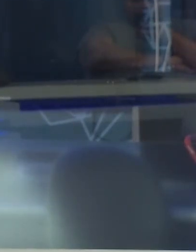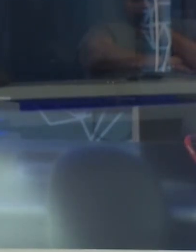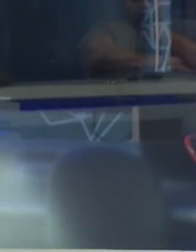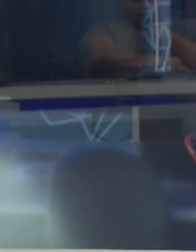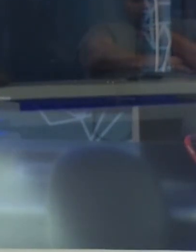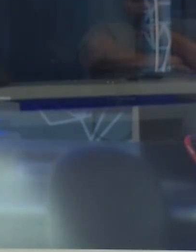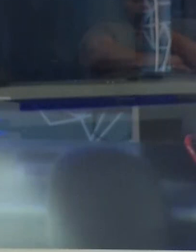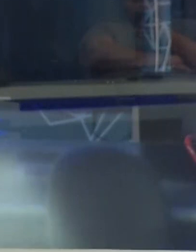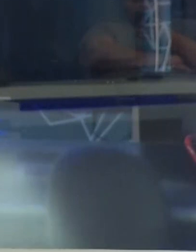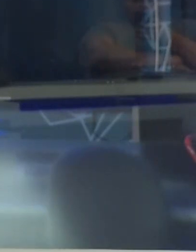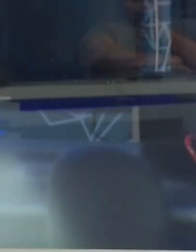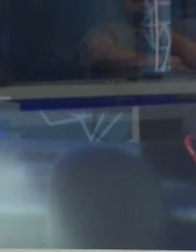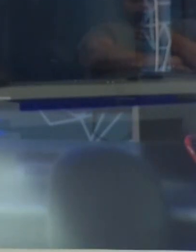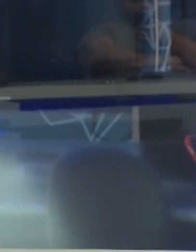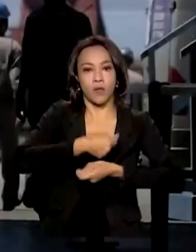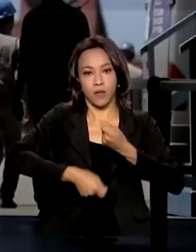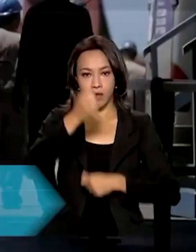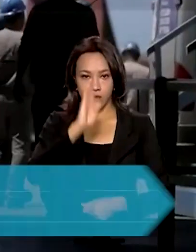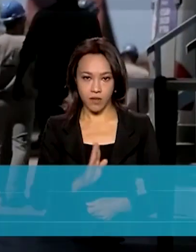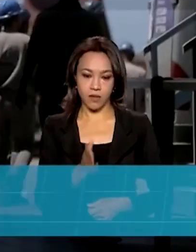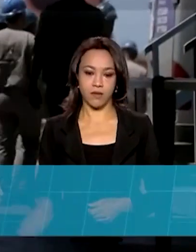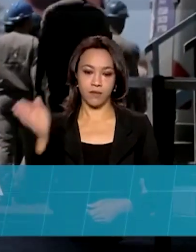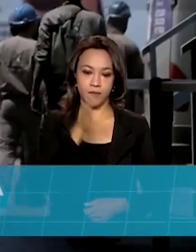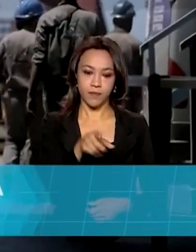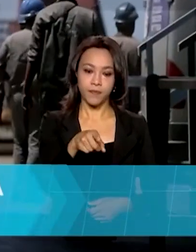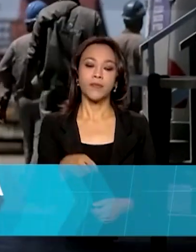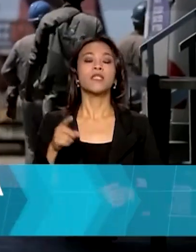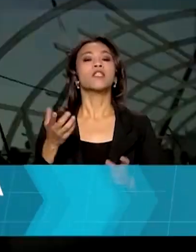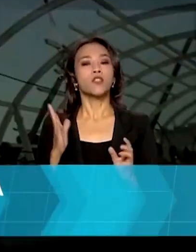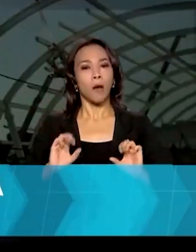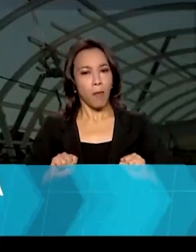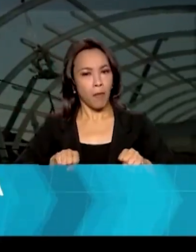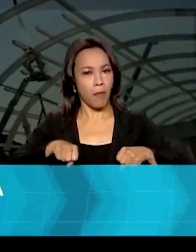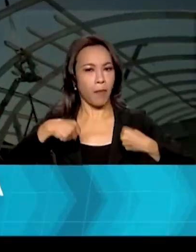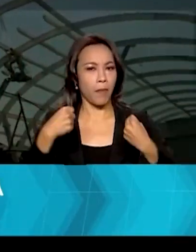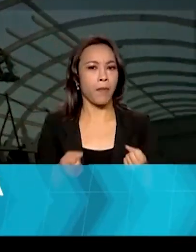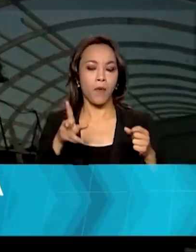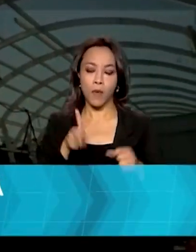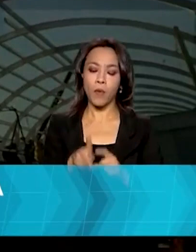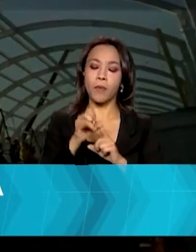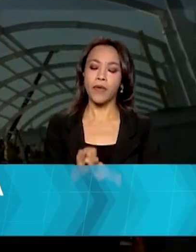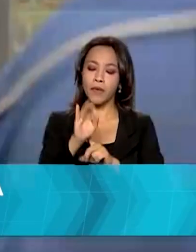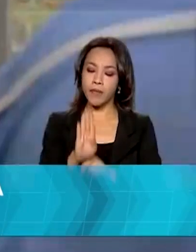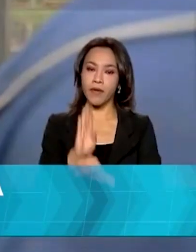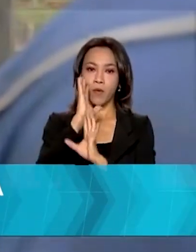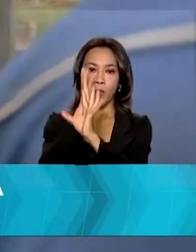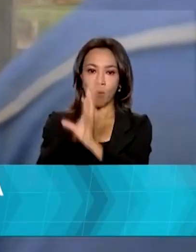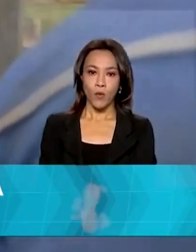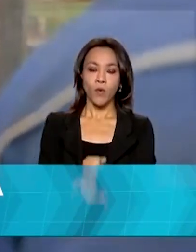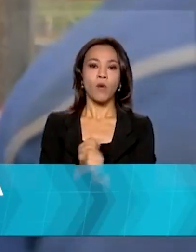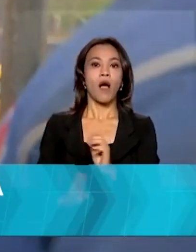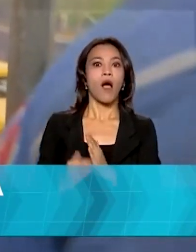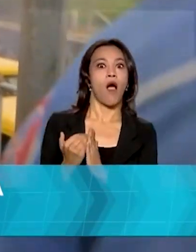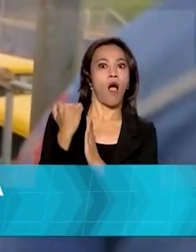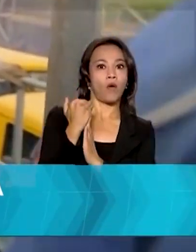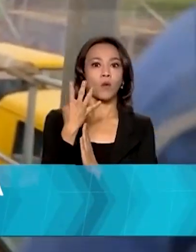mais as famílias de baixa renda a alta de preços foi de 1,06 por cento já